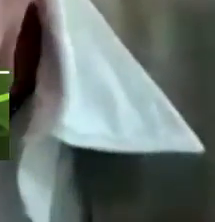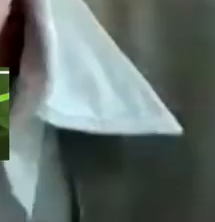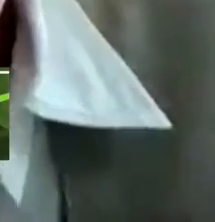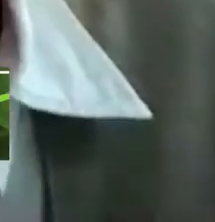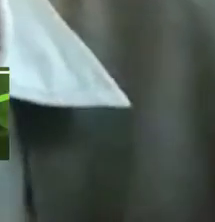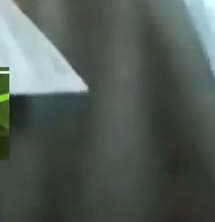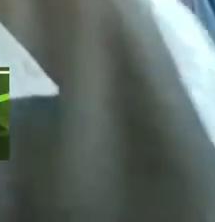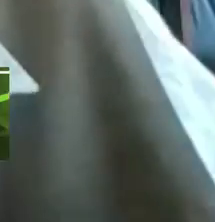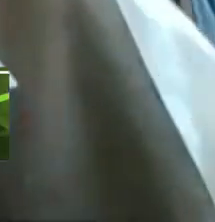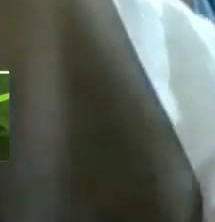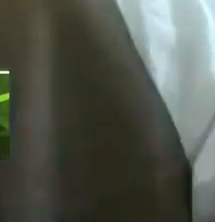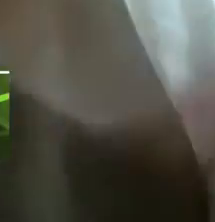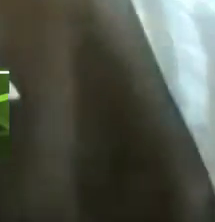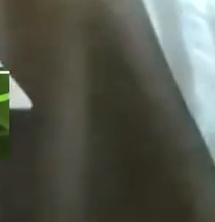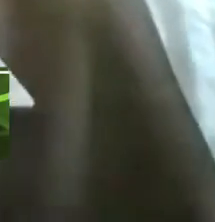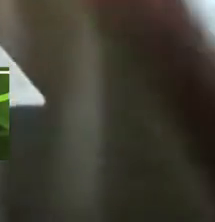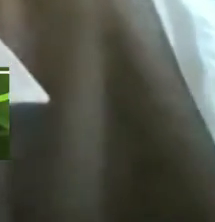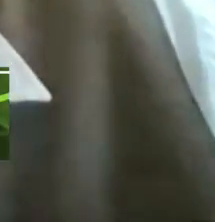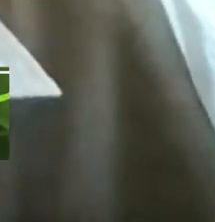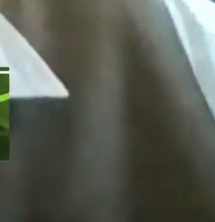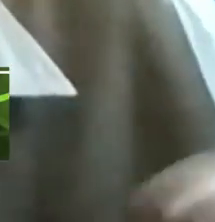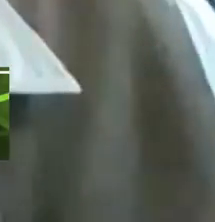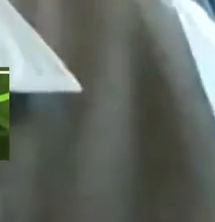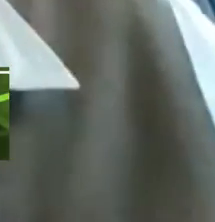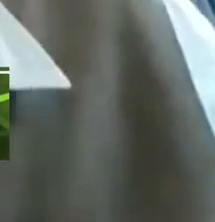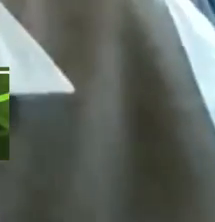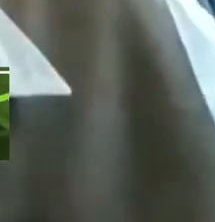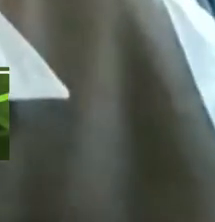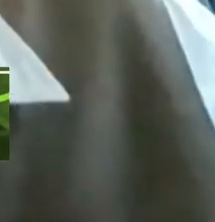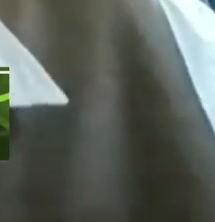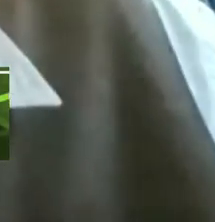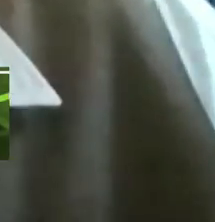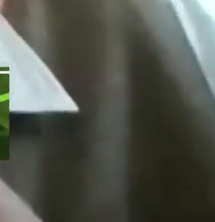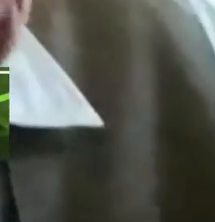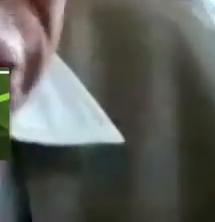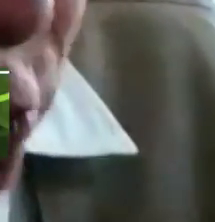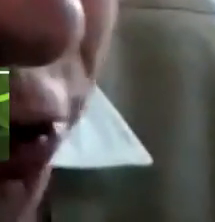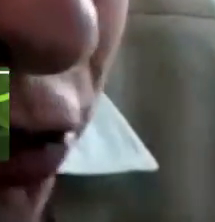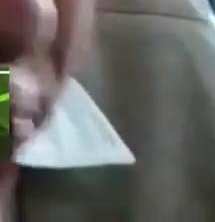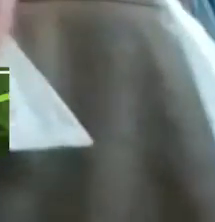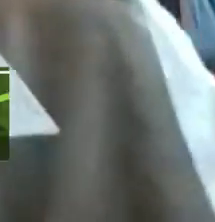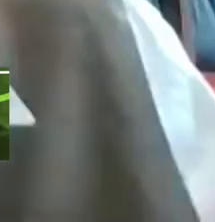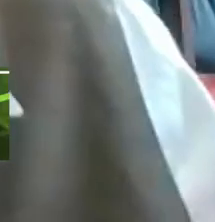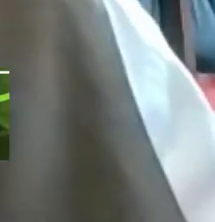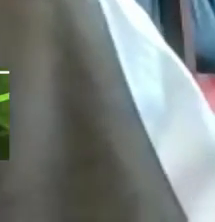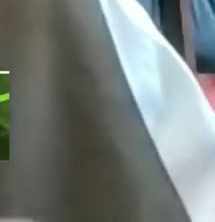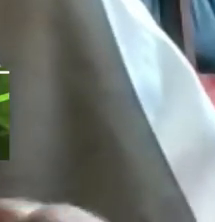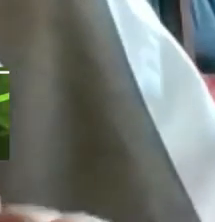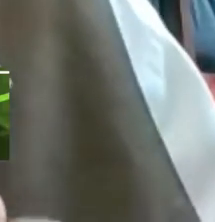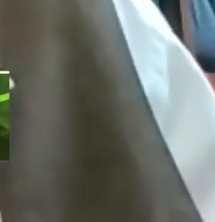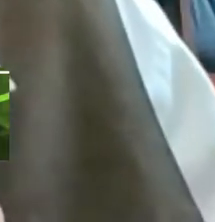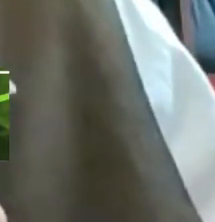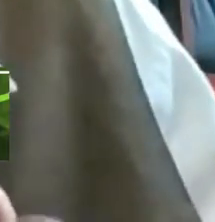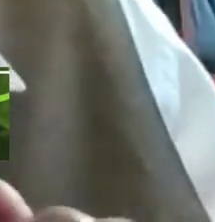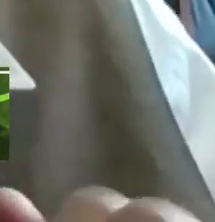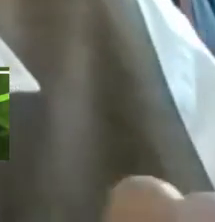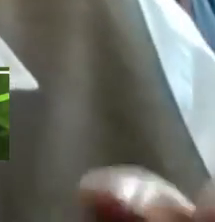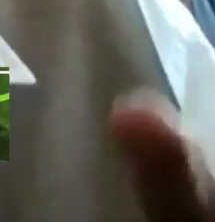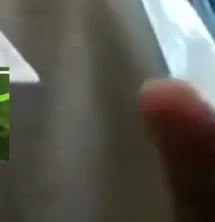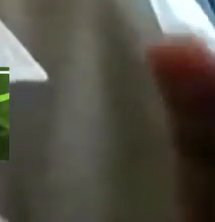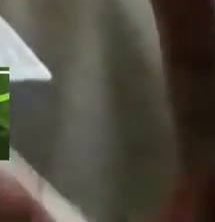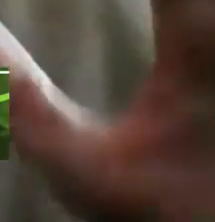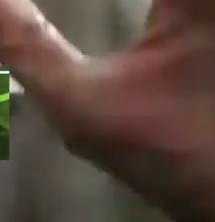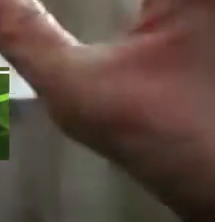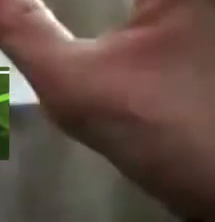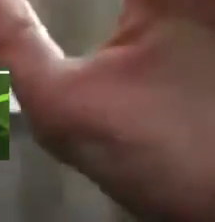buraco no bolso do consumidor as pessoas às vezes não ligam a questão ambiental as questões do dia a dia o que eu quero dizer Dani